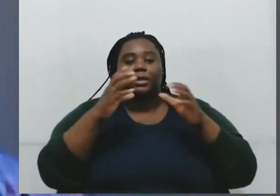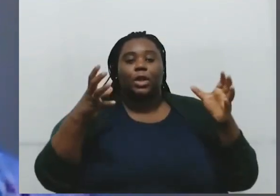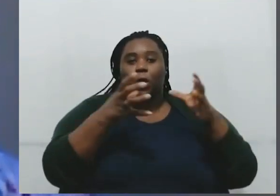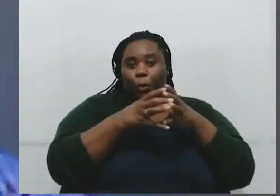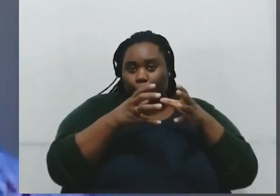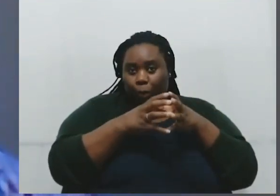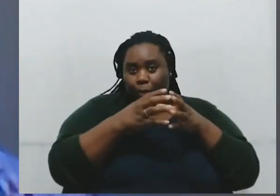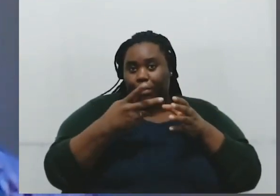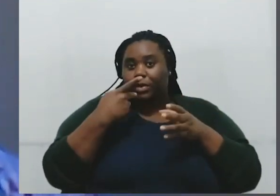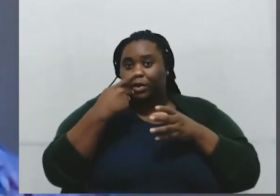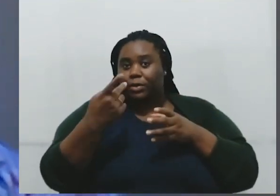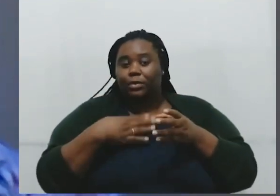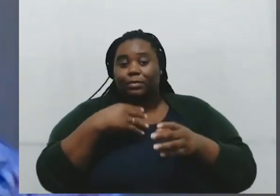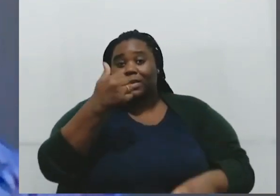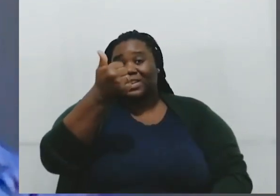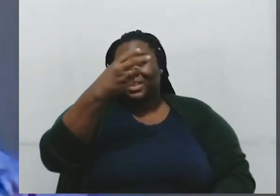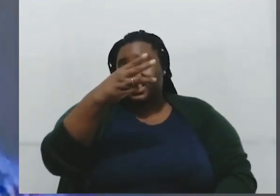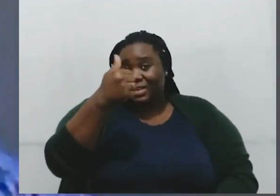em